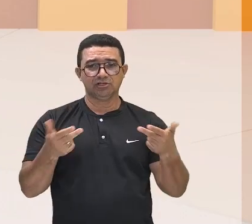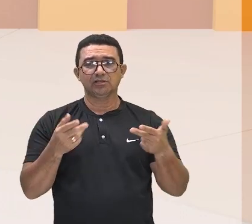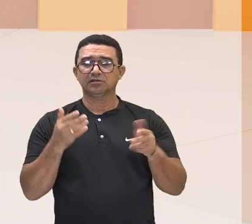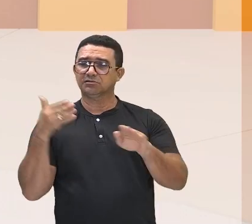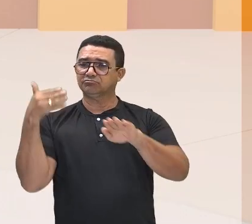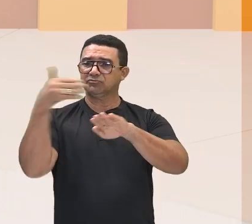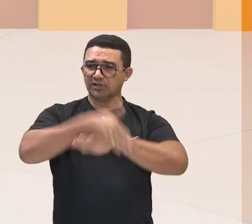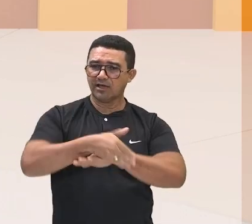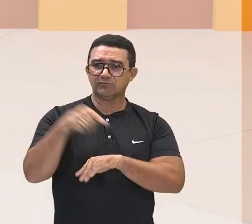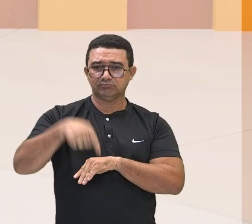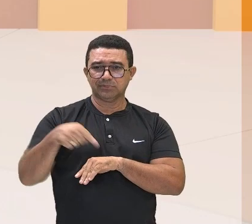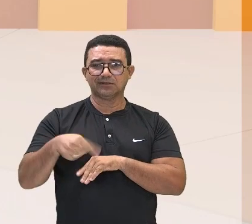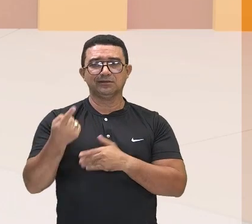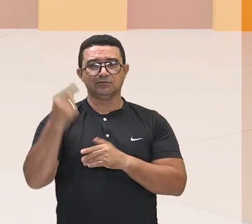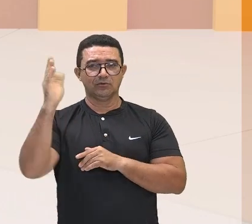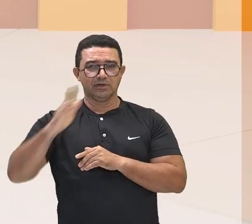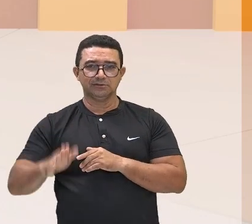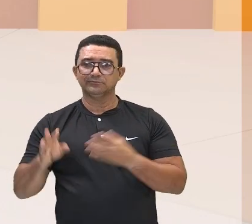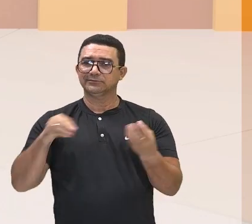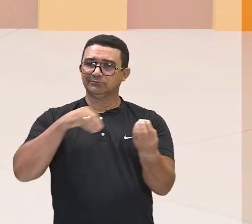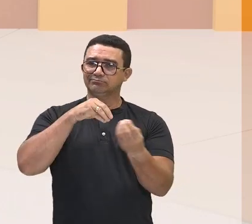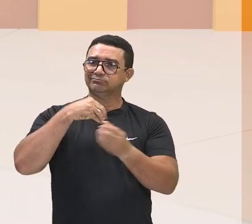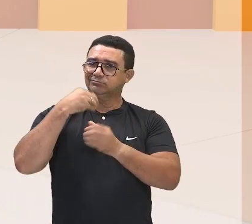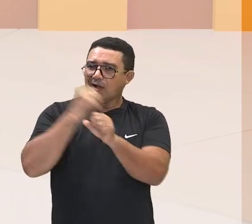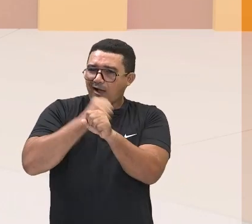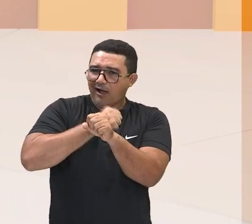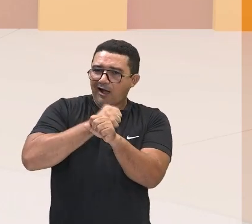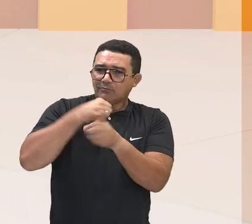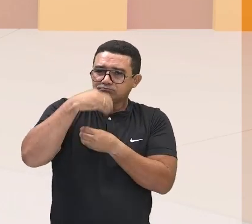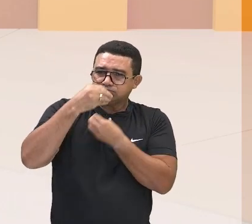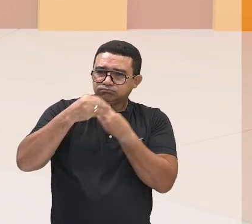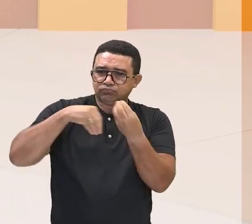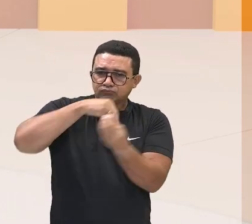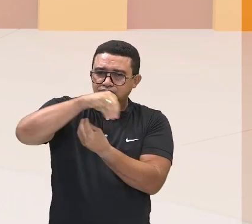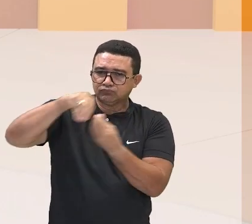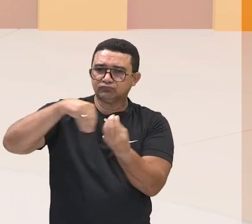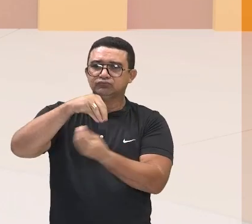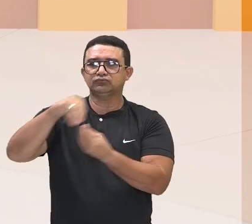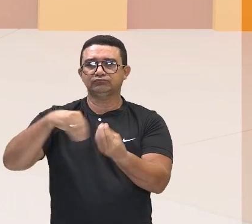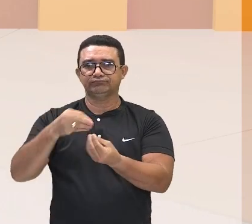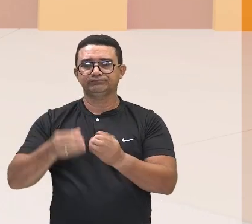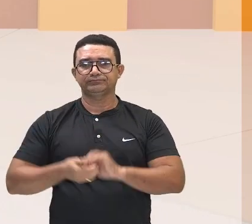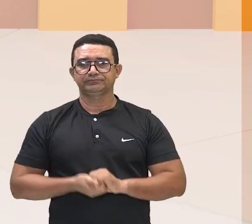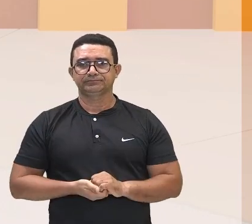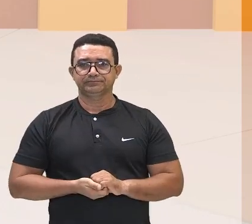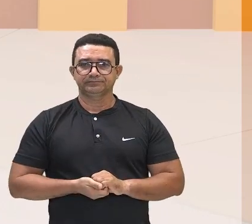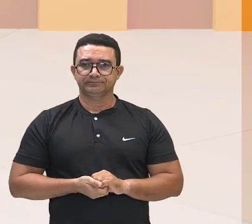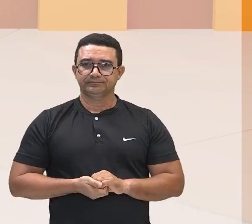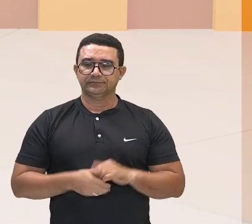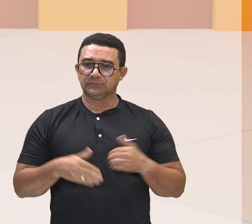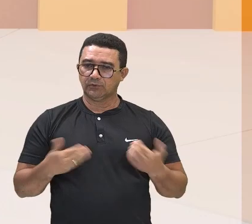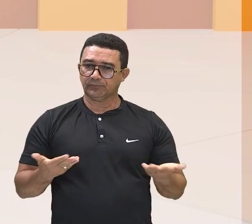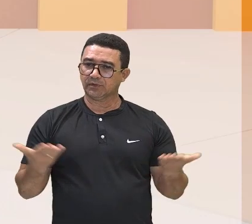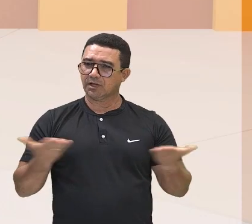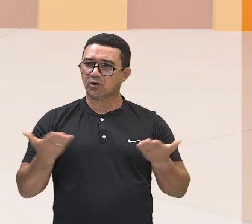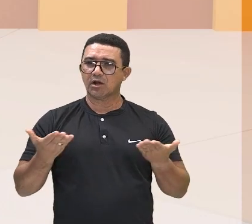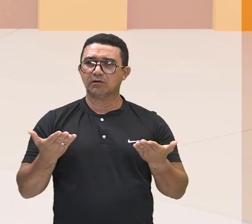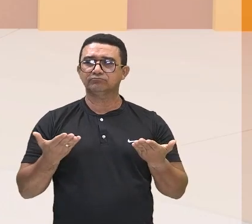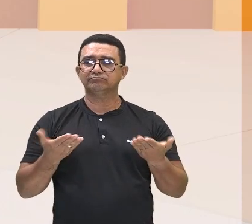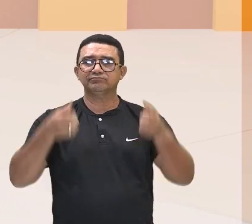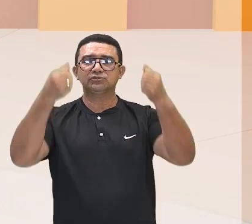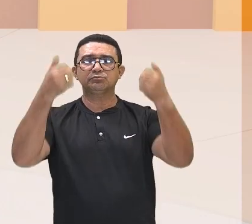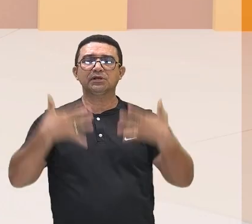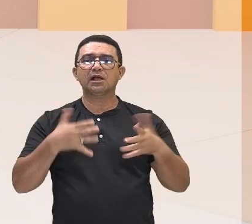nosso território e foram misturando entre si. E a gente vai verificar agora a falar sobre a classificação